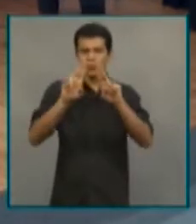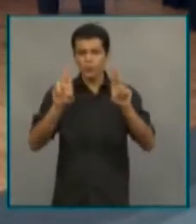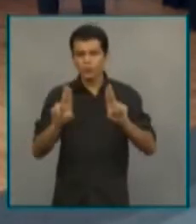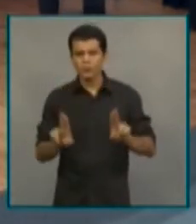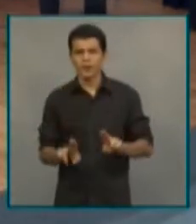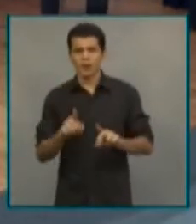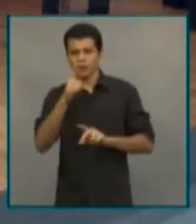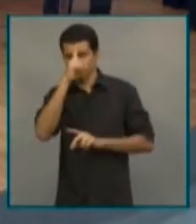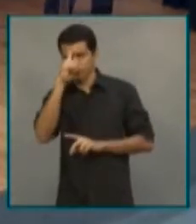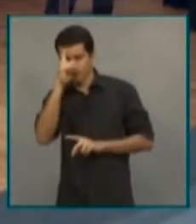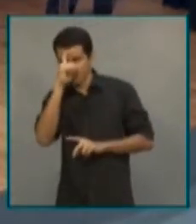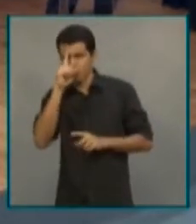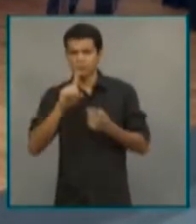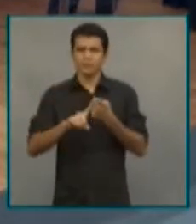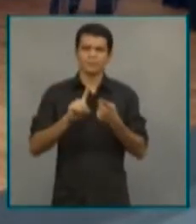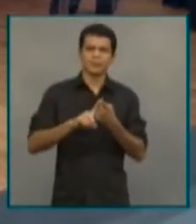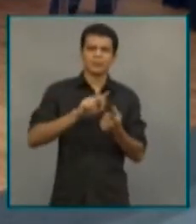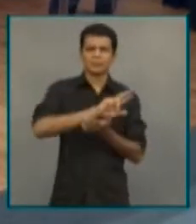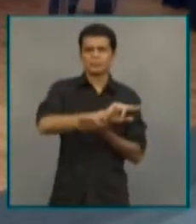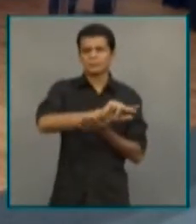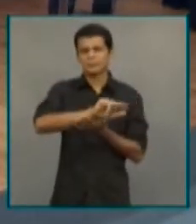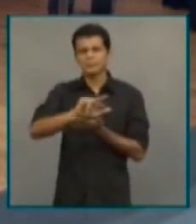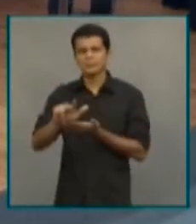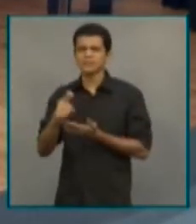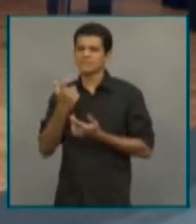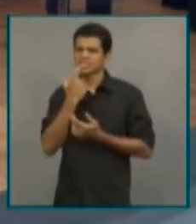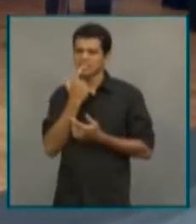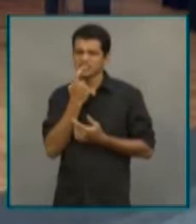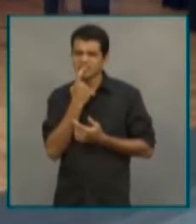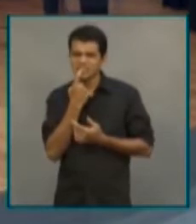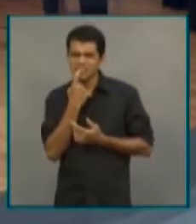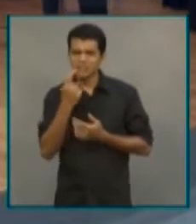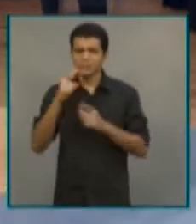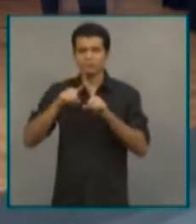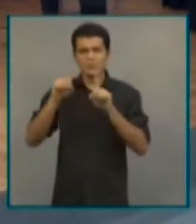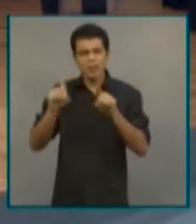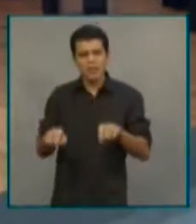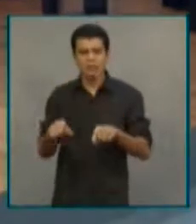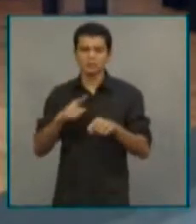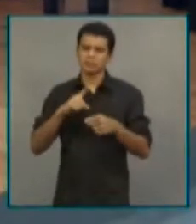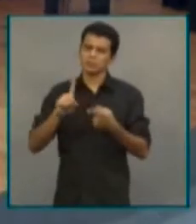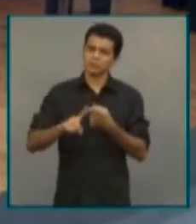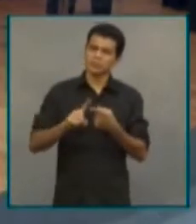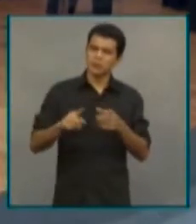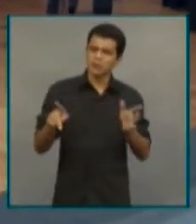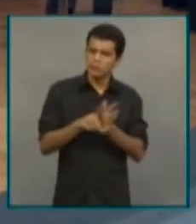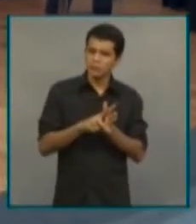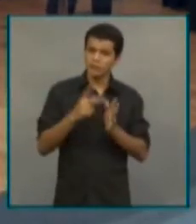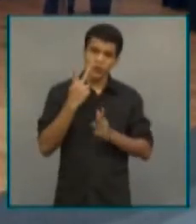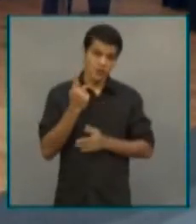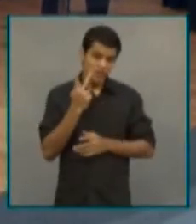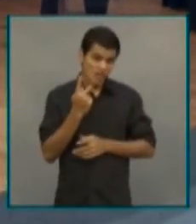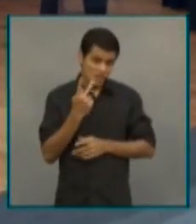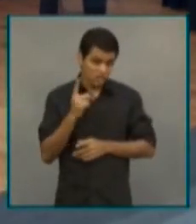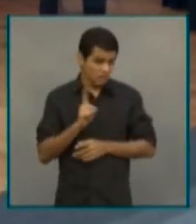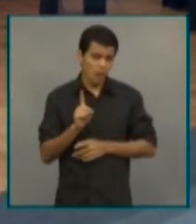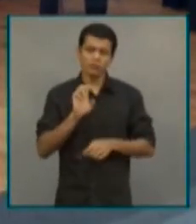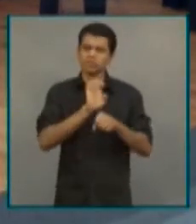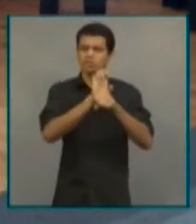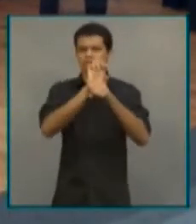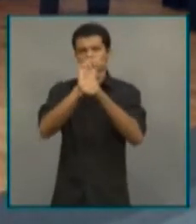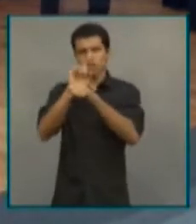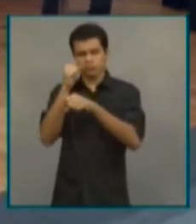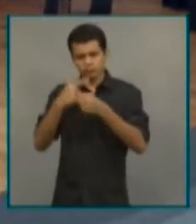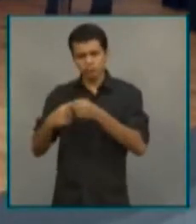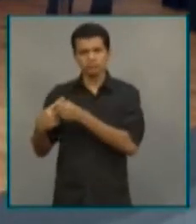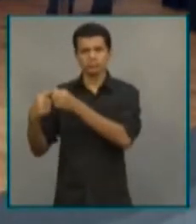de saúde, desconto com plano odontológico. Isso não apenas em Fortaleza, mas em todo o estado do Ceará. Tenho muito orgulho do que